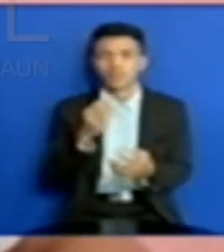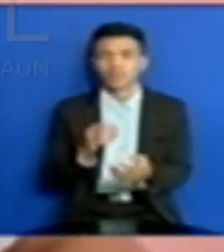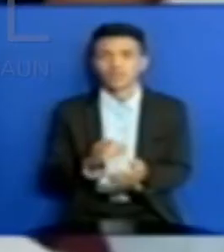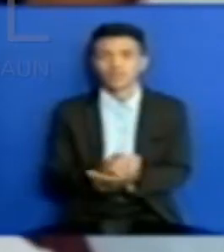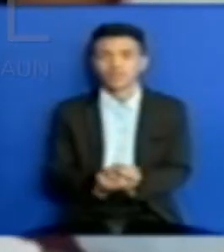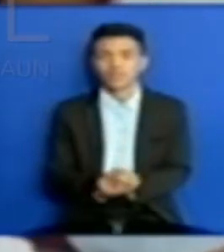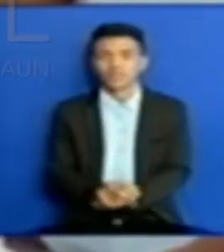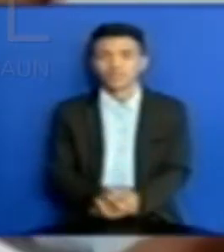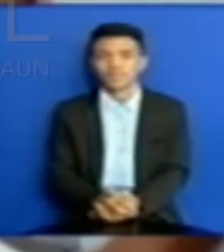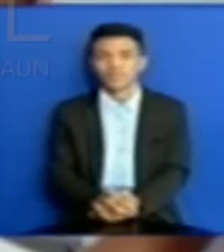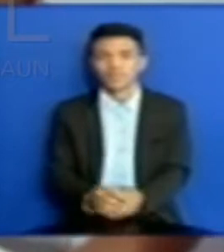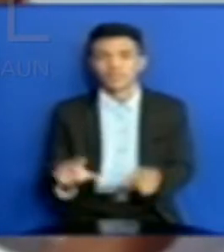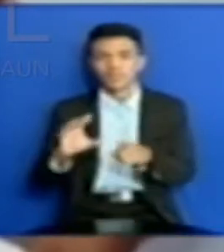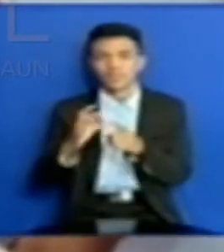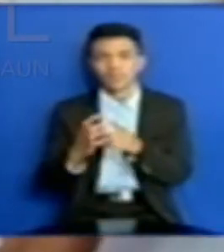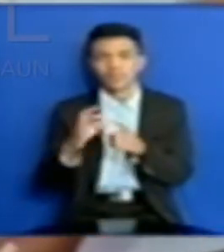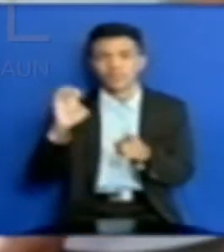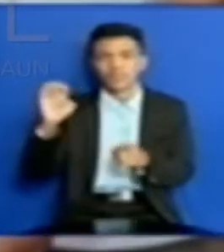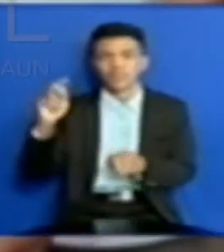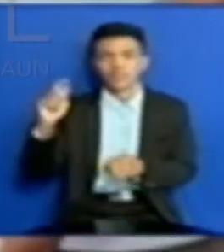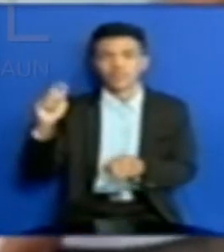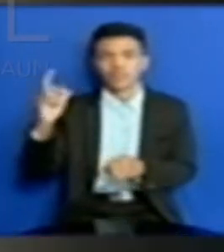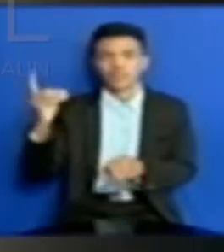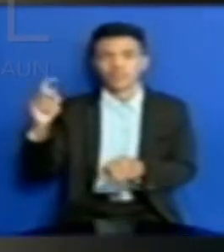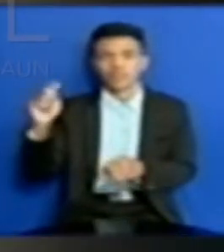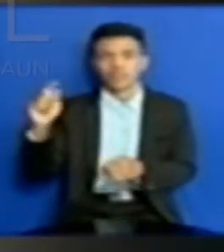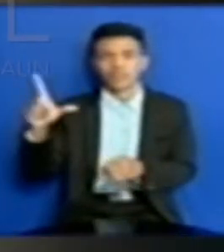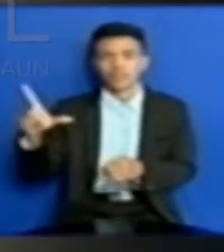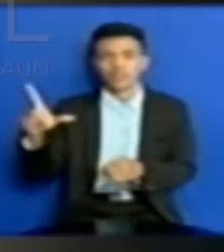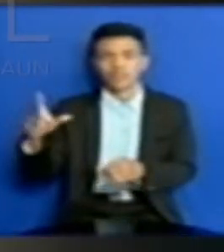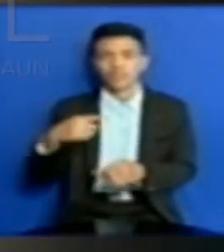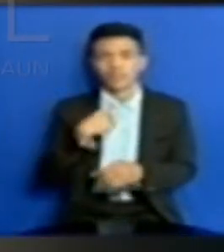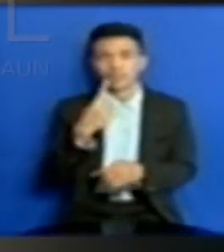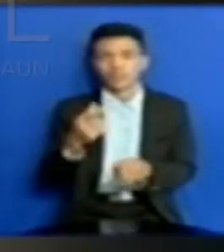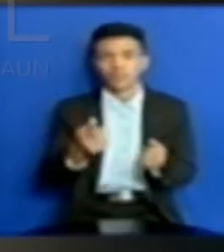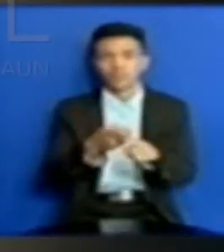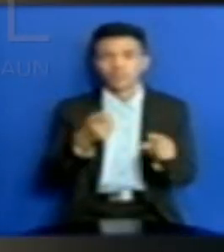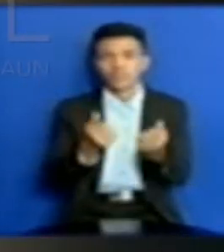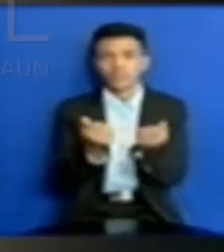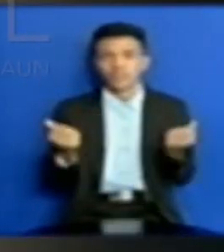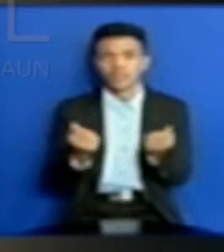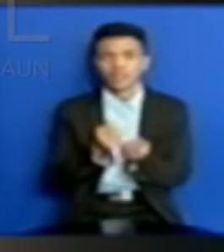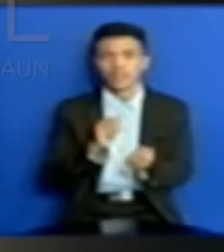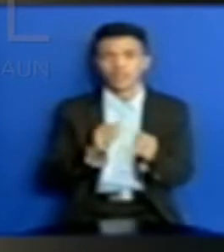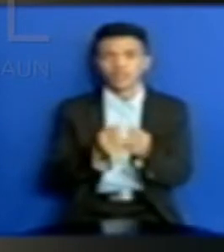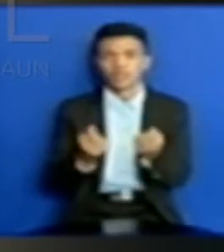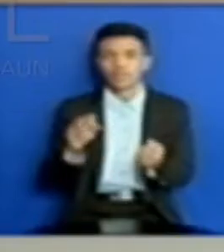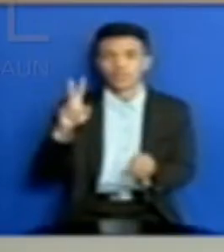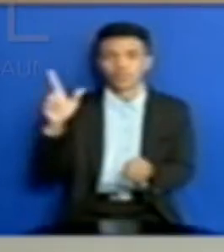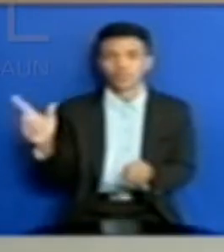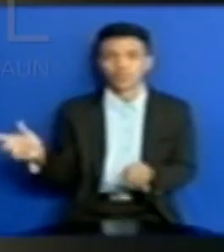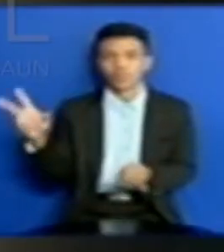prepagos vacia. Sefi unidade EDTL EP acrescenta, Husi aldeia Ruanulu Resin Ruané,